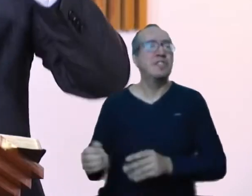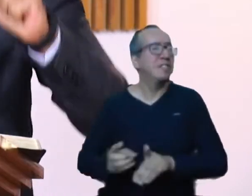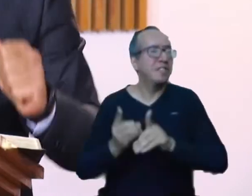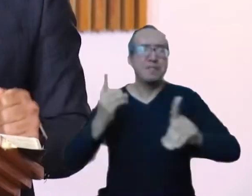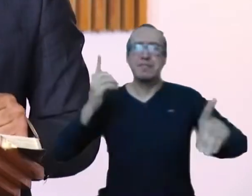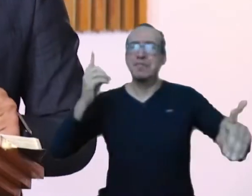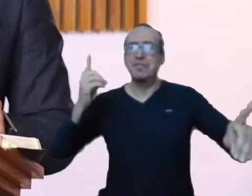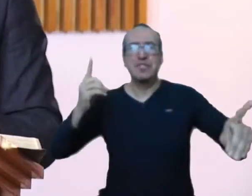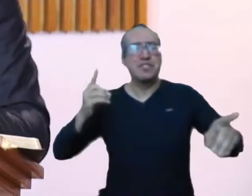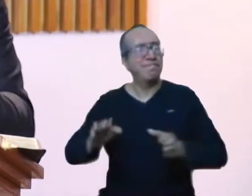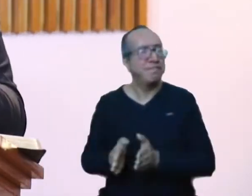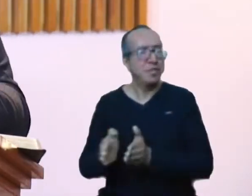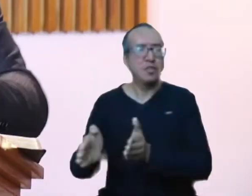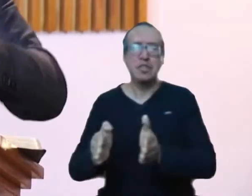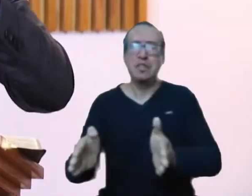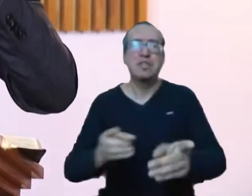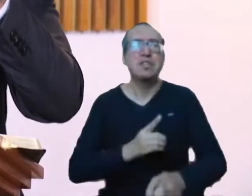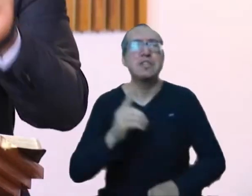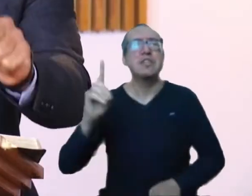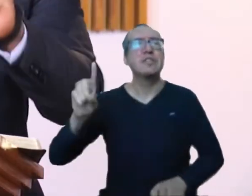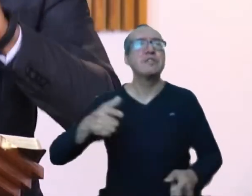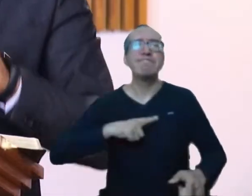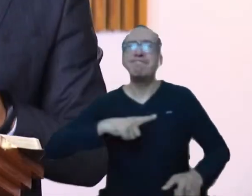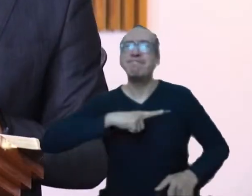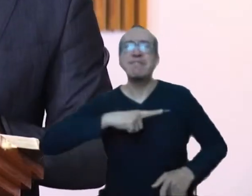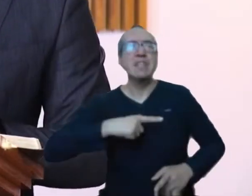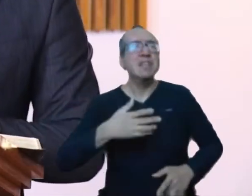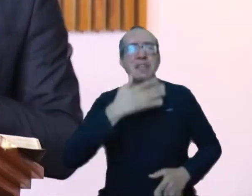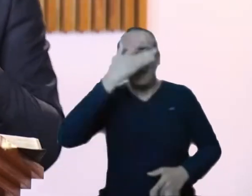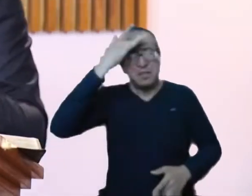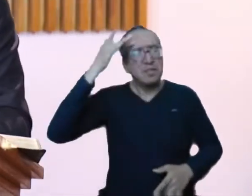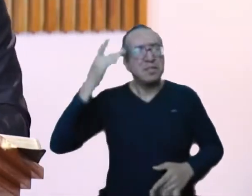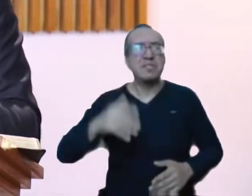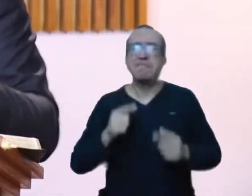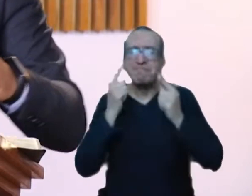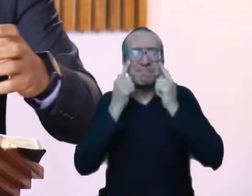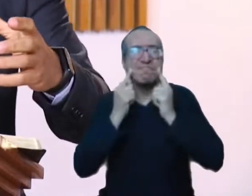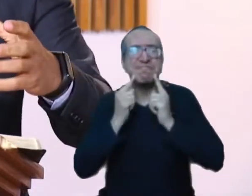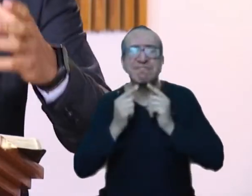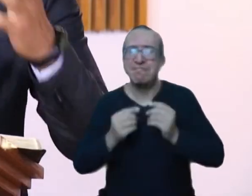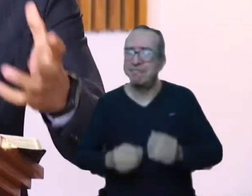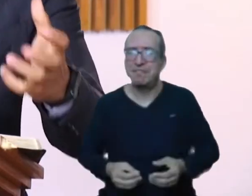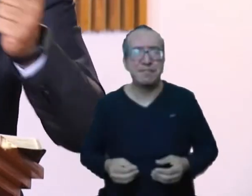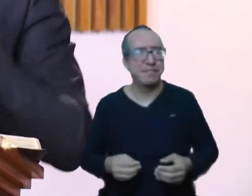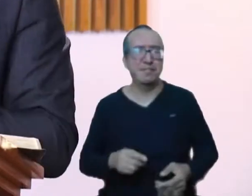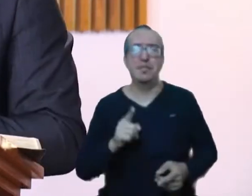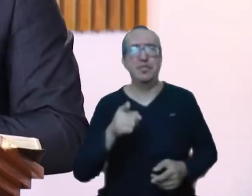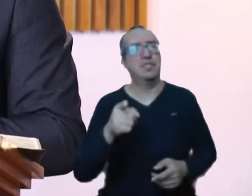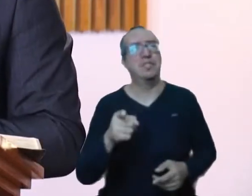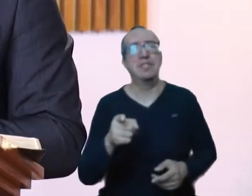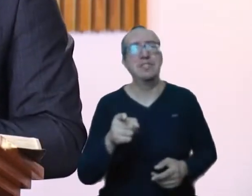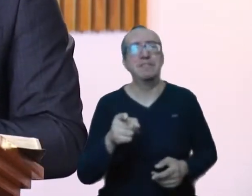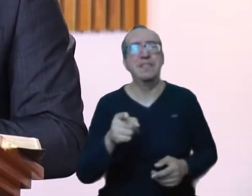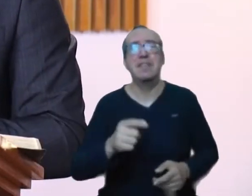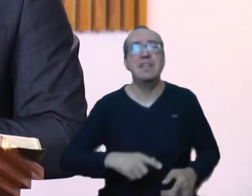choram por você, existem pessoas que lutam por você, existem pessoas preocupadas com